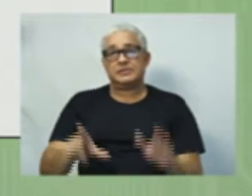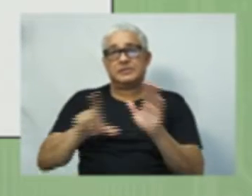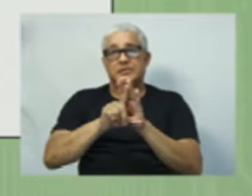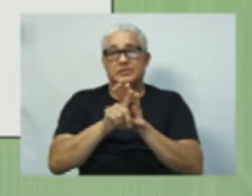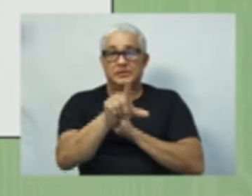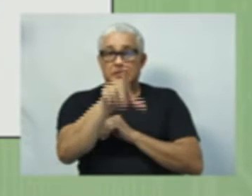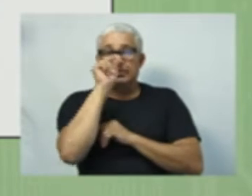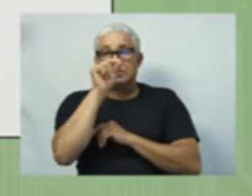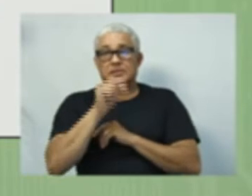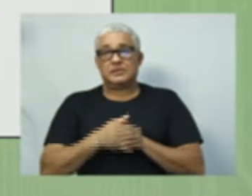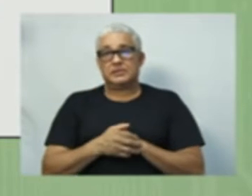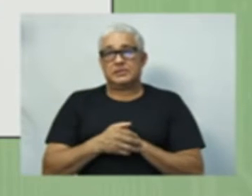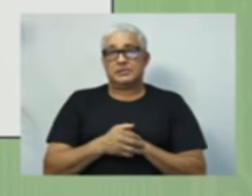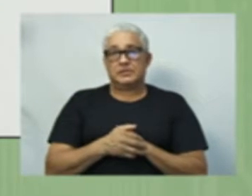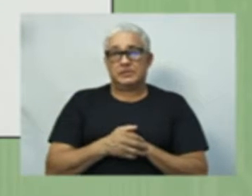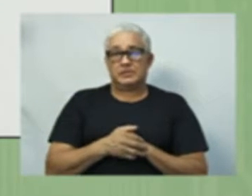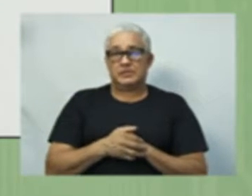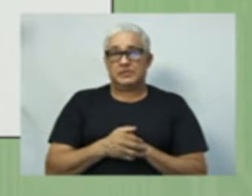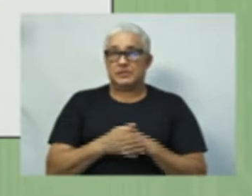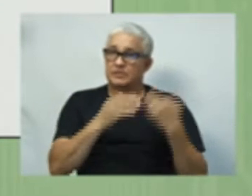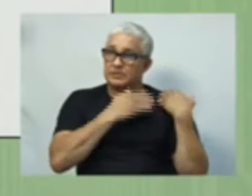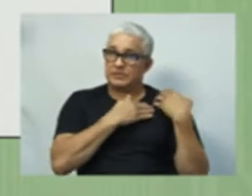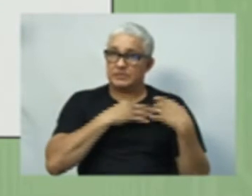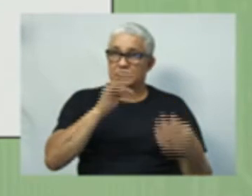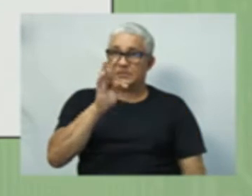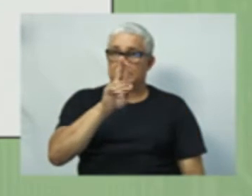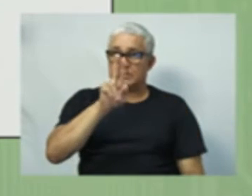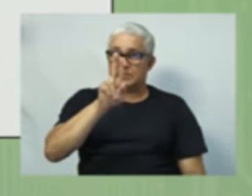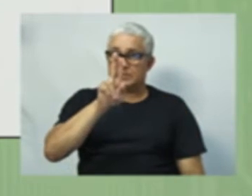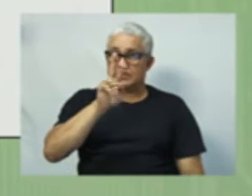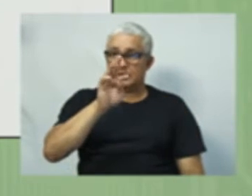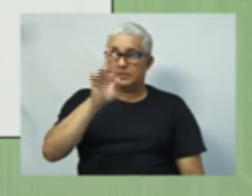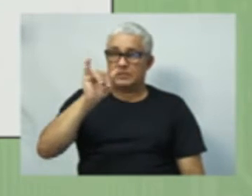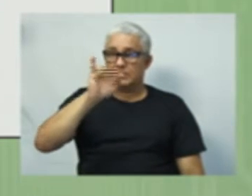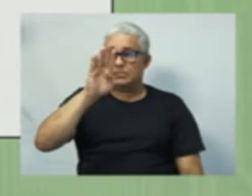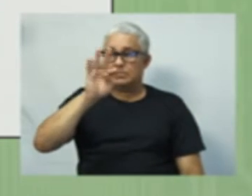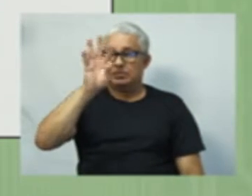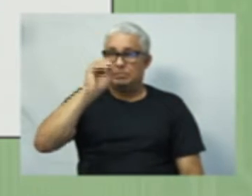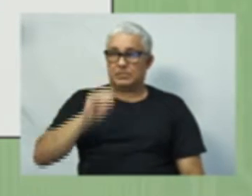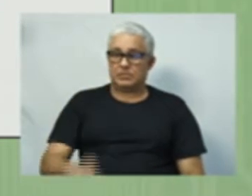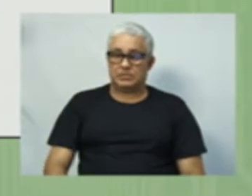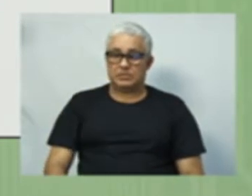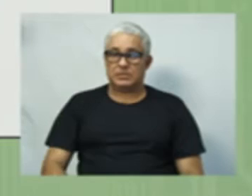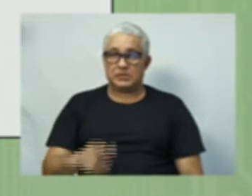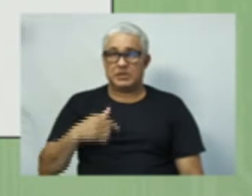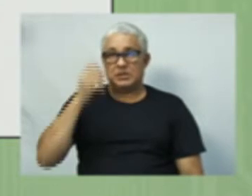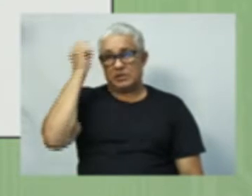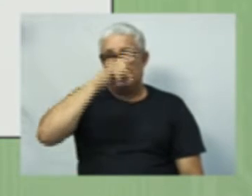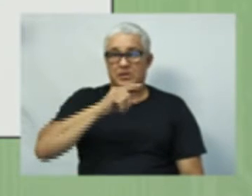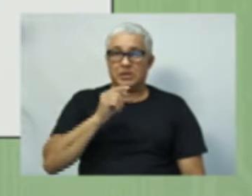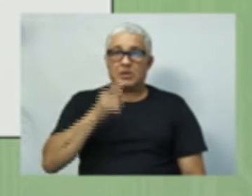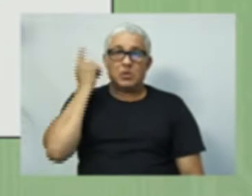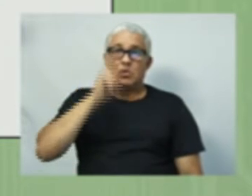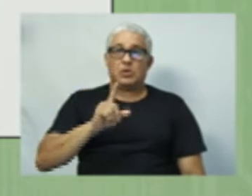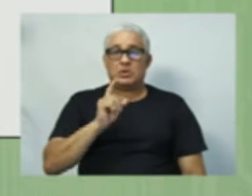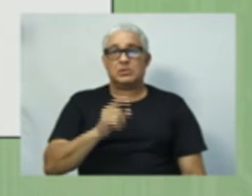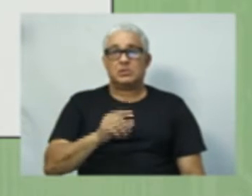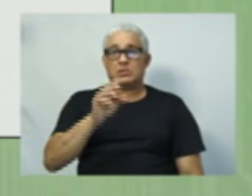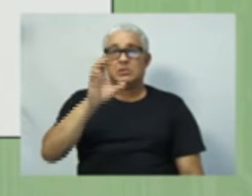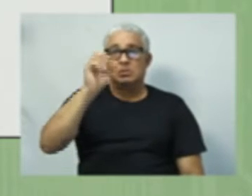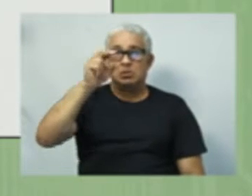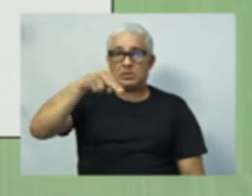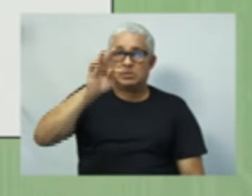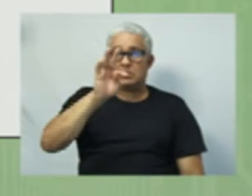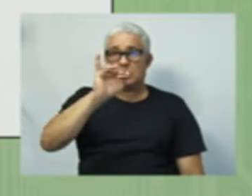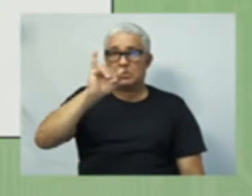para responder pelo tributo quando há dificuldade para alcançar o contribuinte. Professora, esse contribuinte